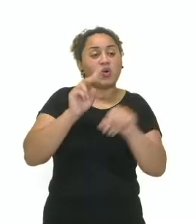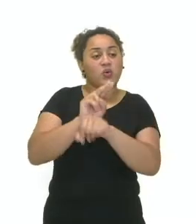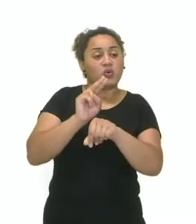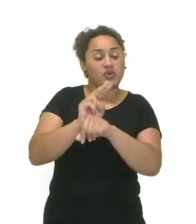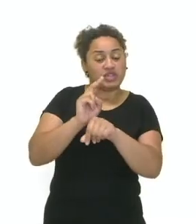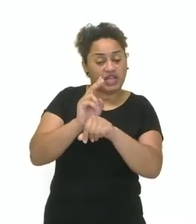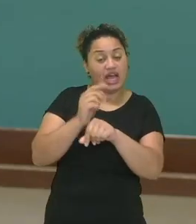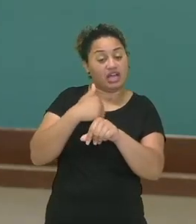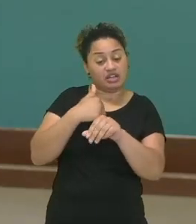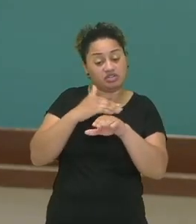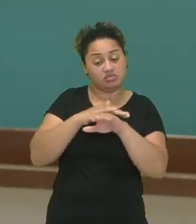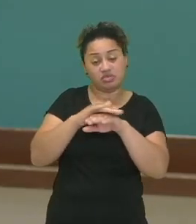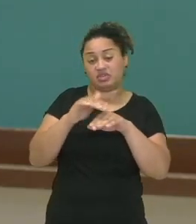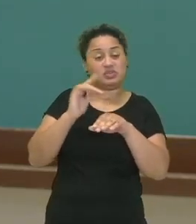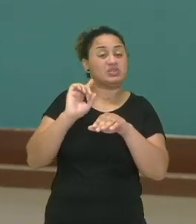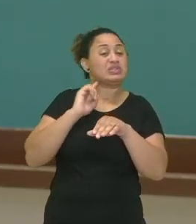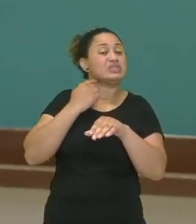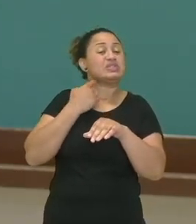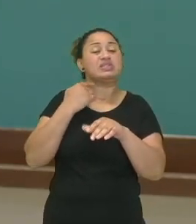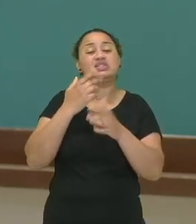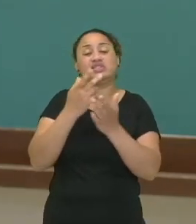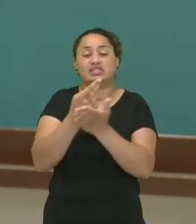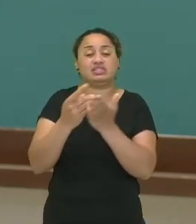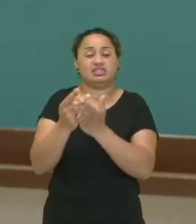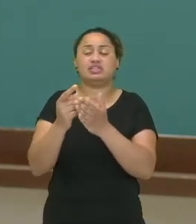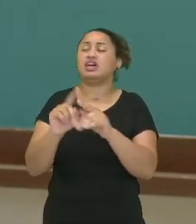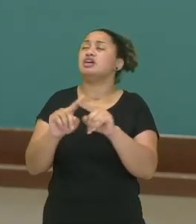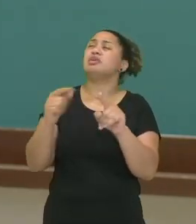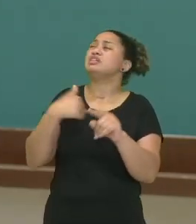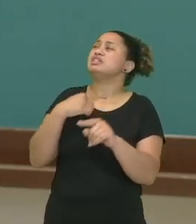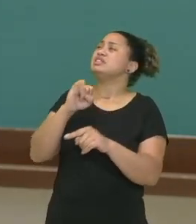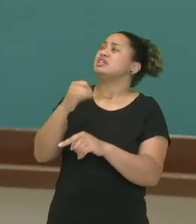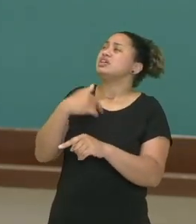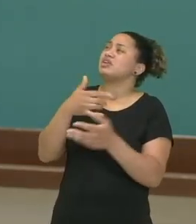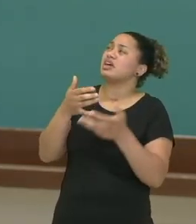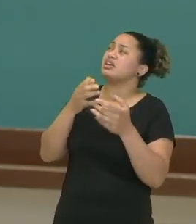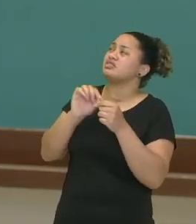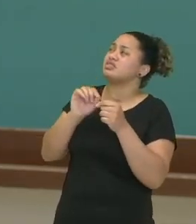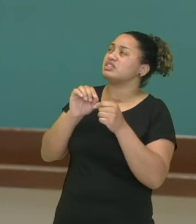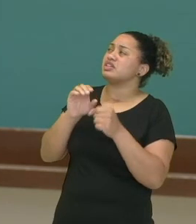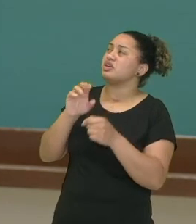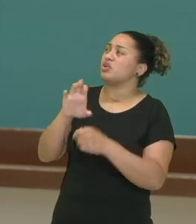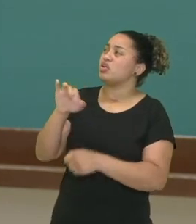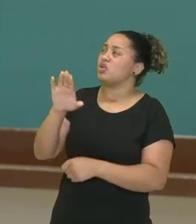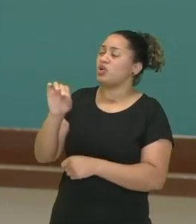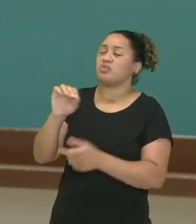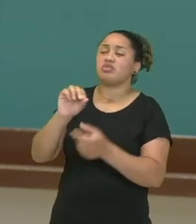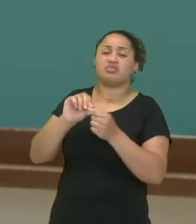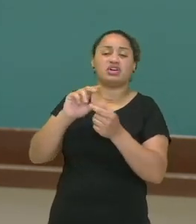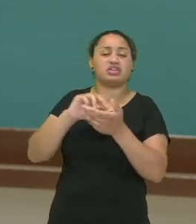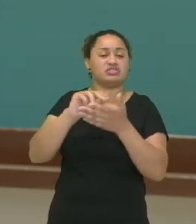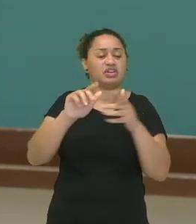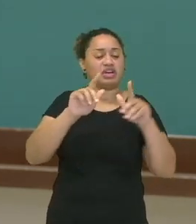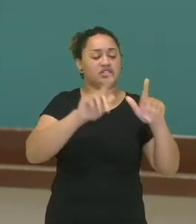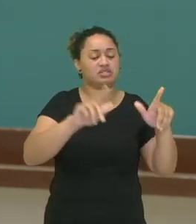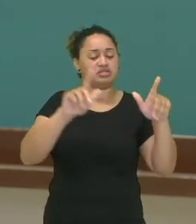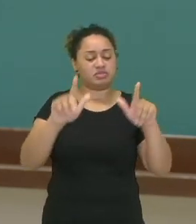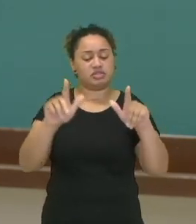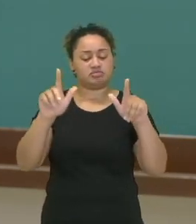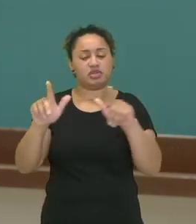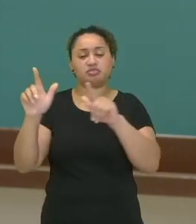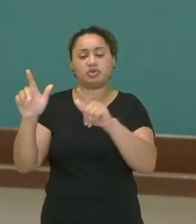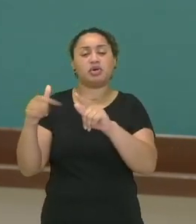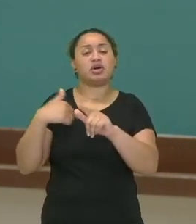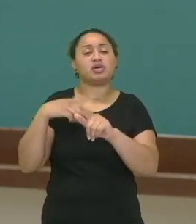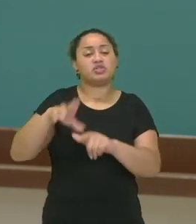espere secar. Professora, se eu quiser fazer uma cromoxilogravura, o que eu faço? Várias matrizes, né, para você usar uma